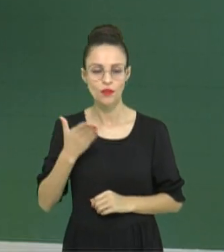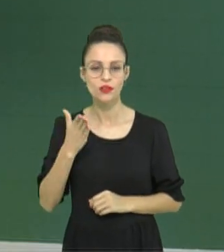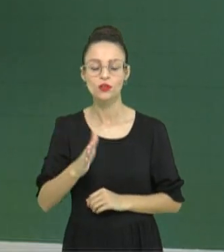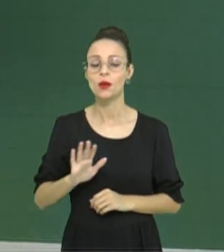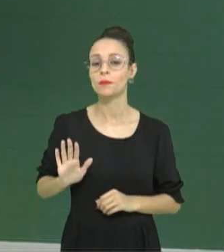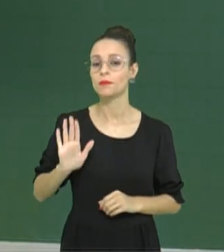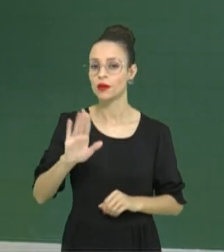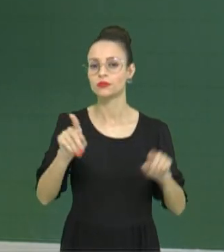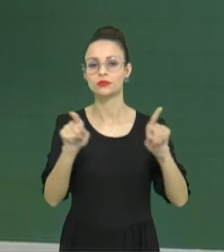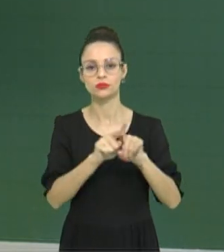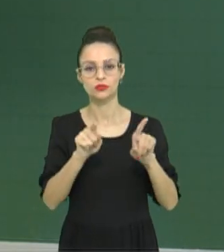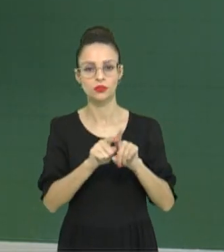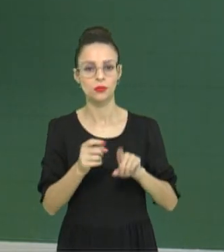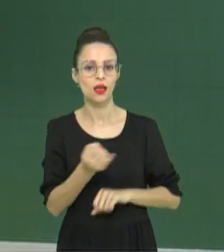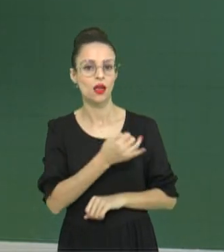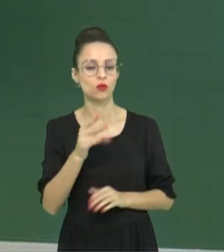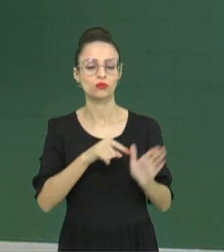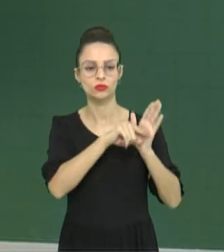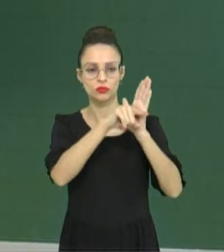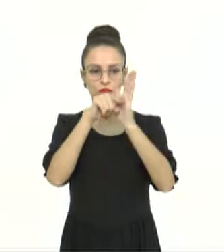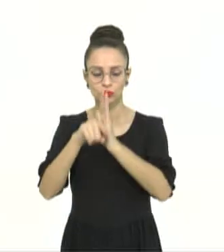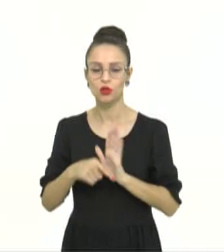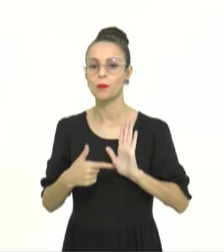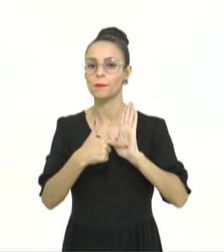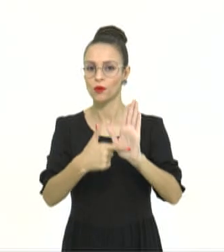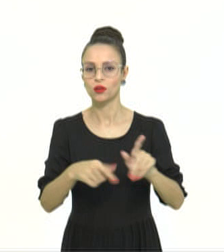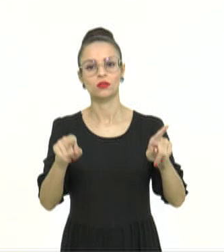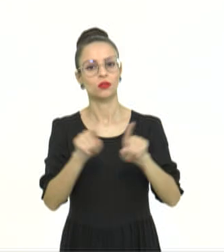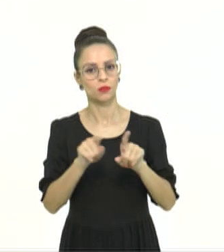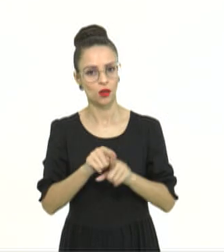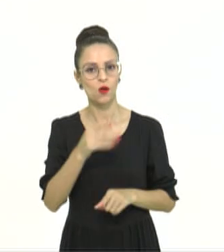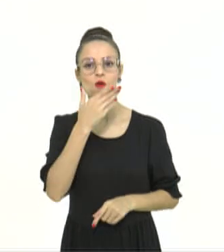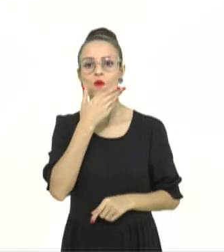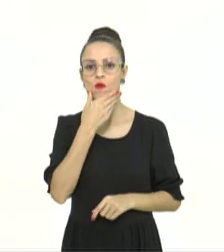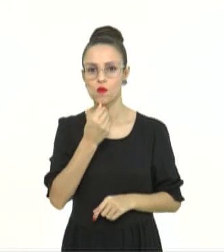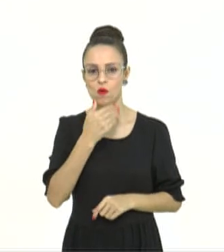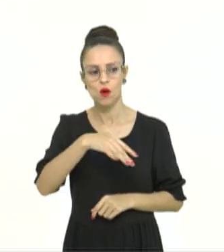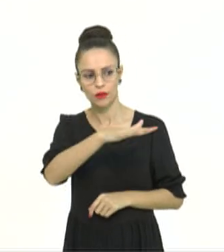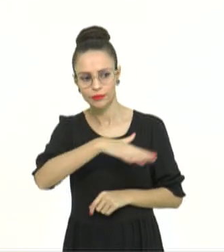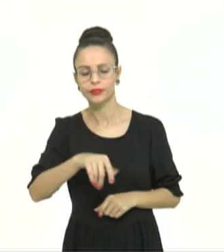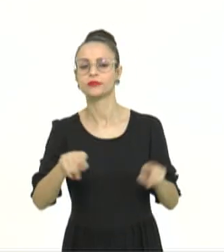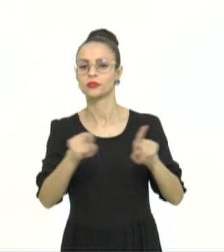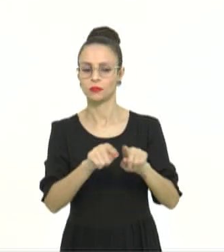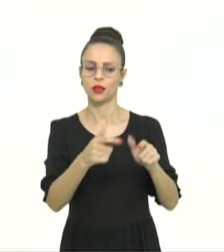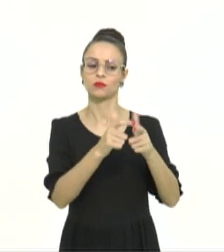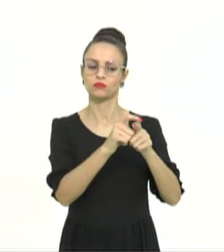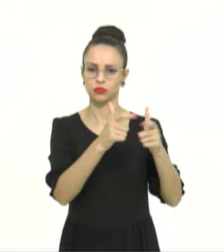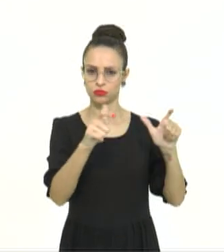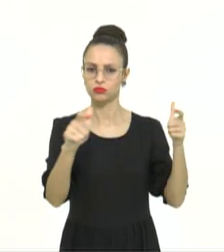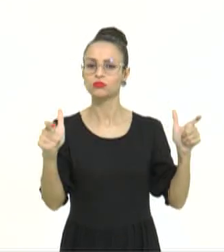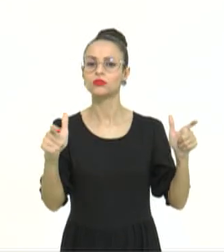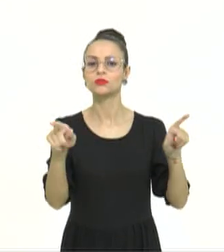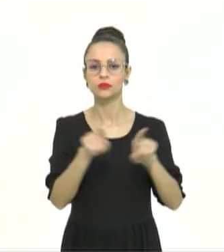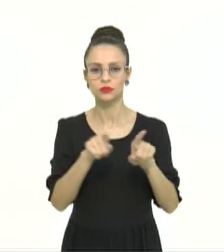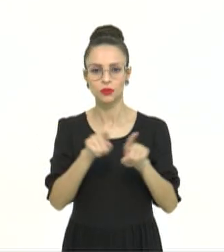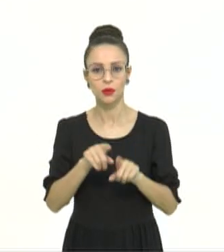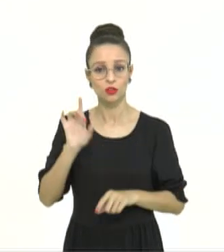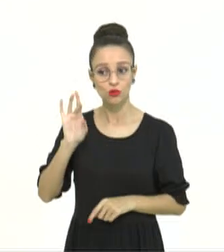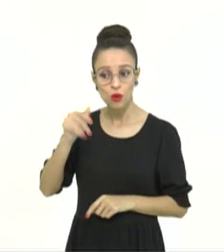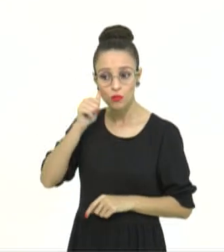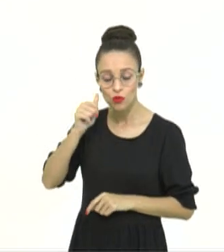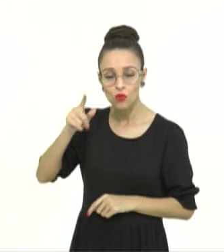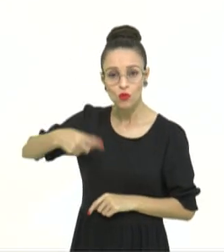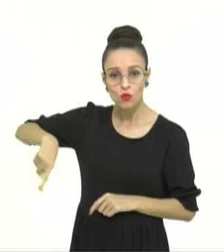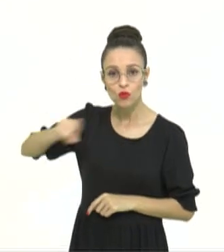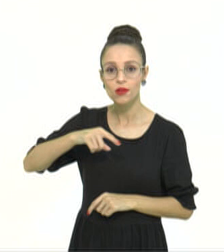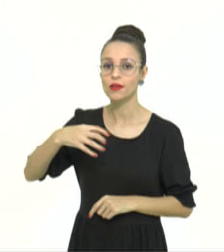isso, mas também alguns estudos mais recentes têm dito que isso tem aumentado muito também no sexo masculino, ou seja, não é só as mulheres